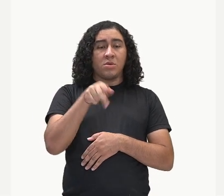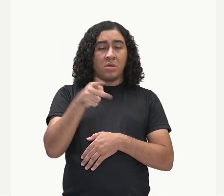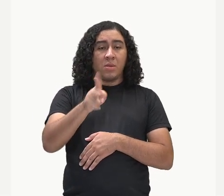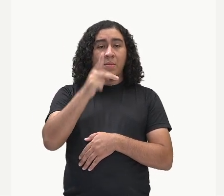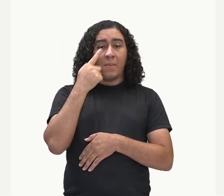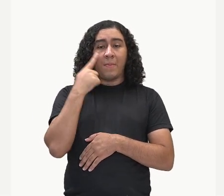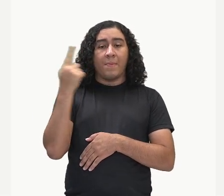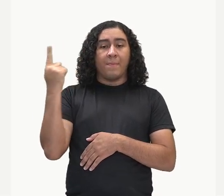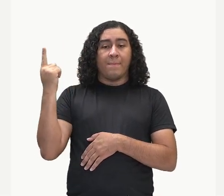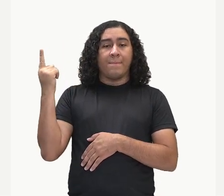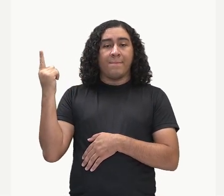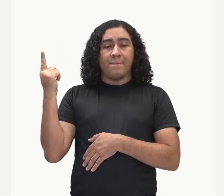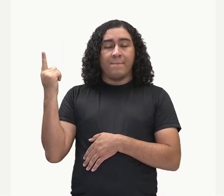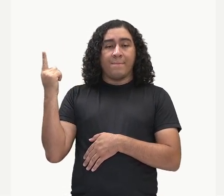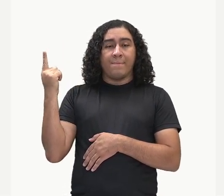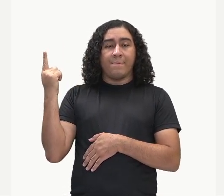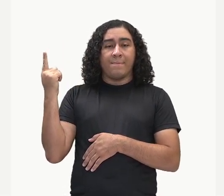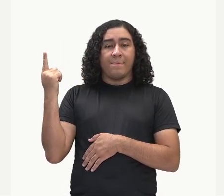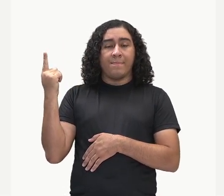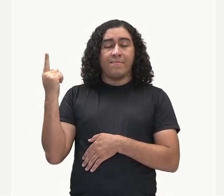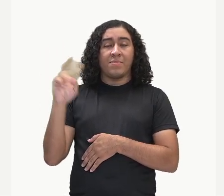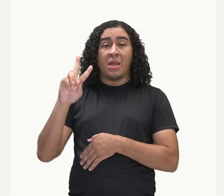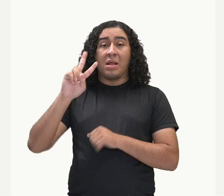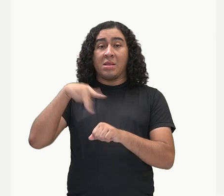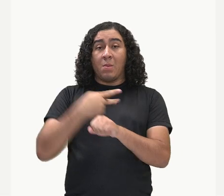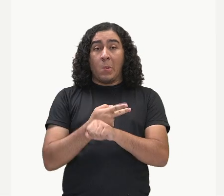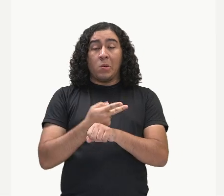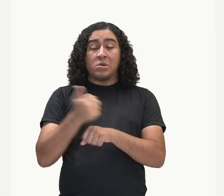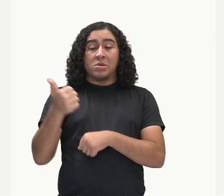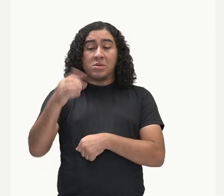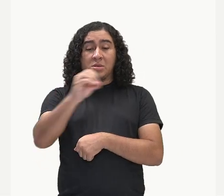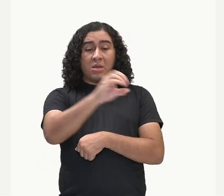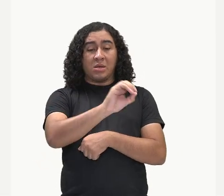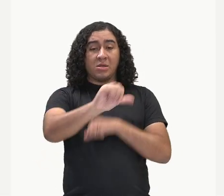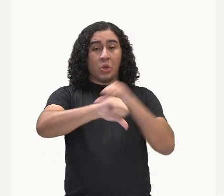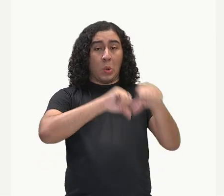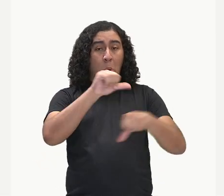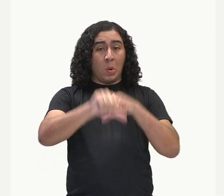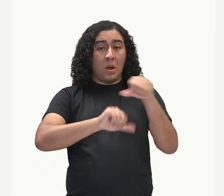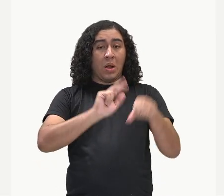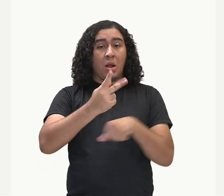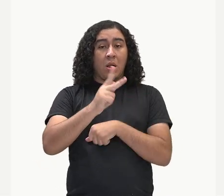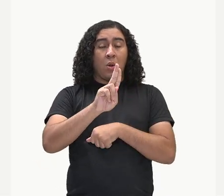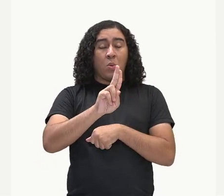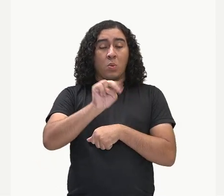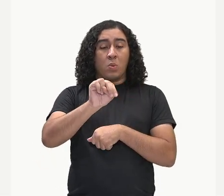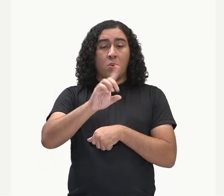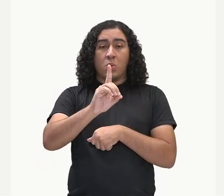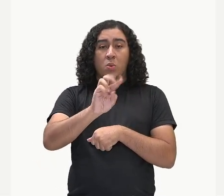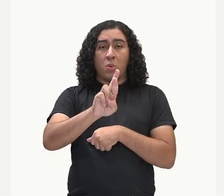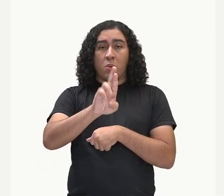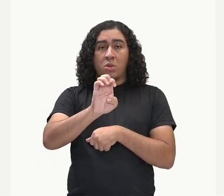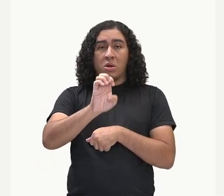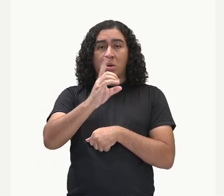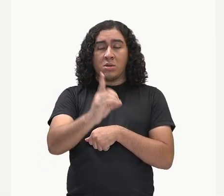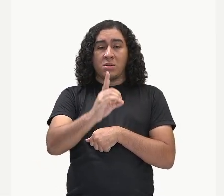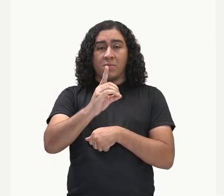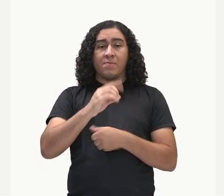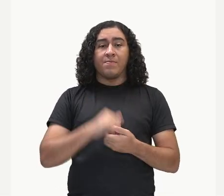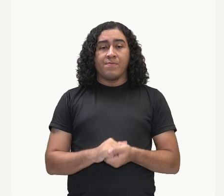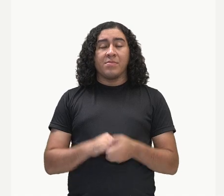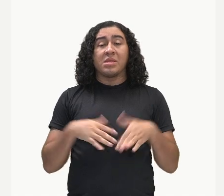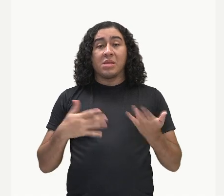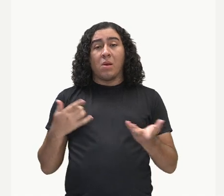80, 90, 90. E aí, 100. 100, então, é 100. 100, 200.